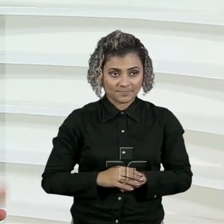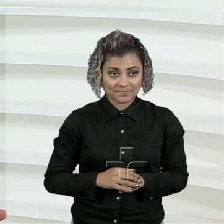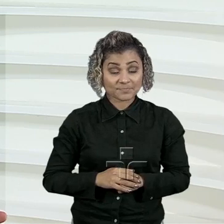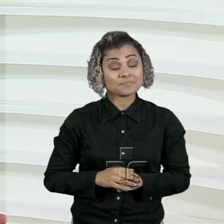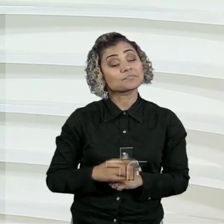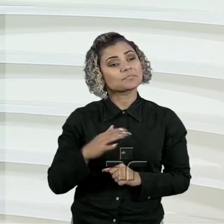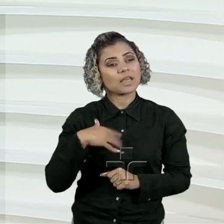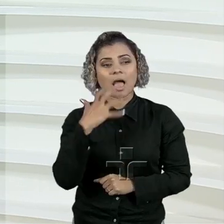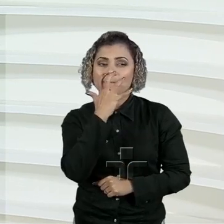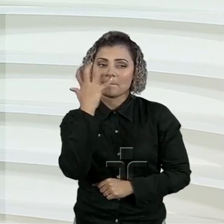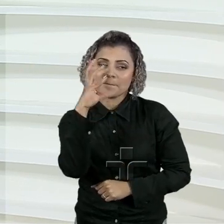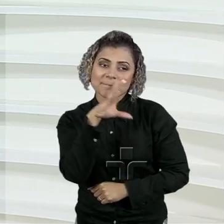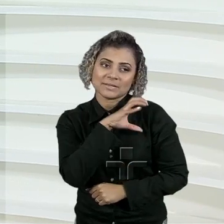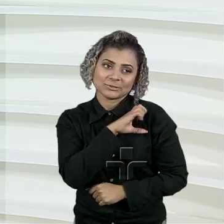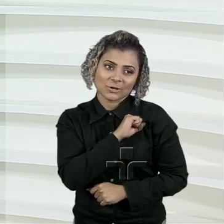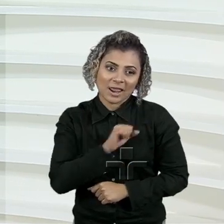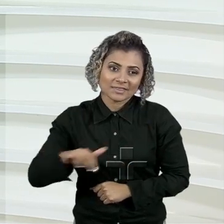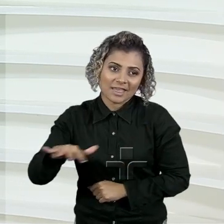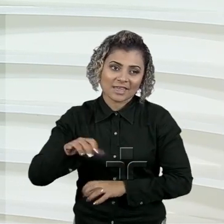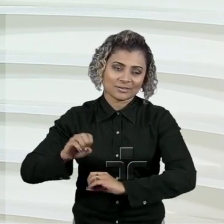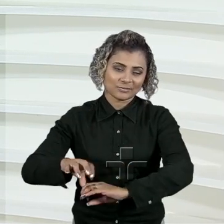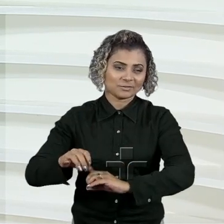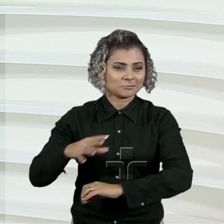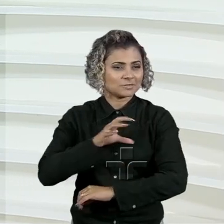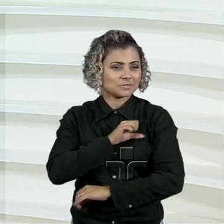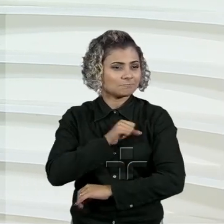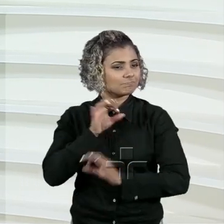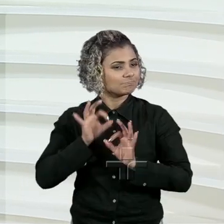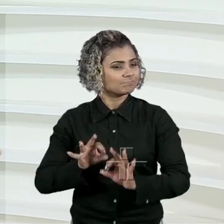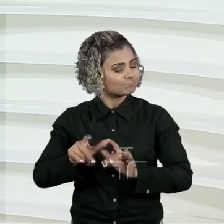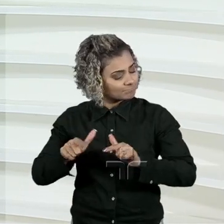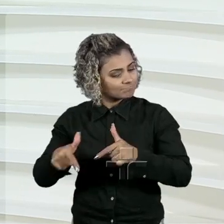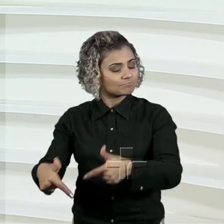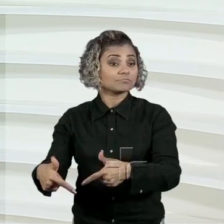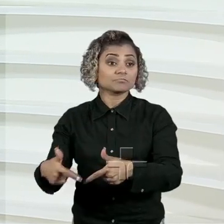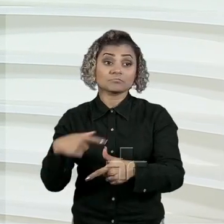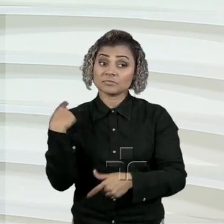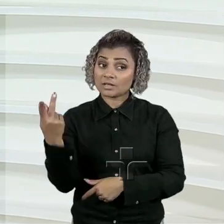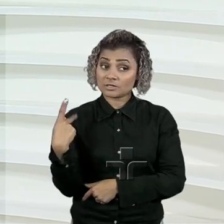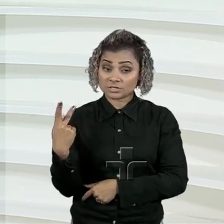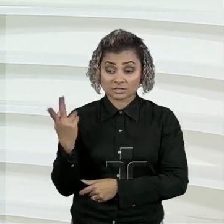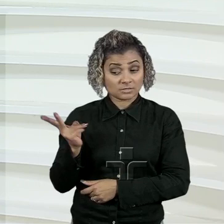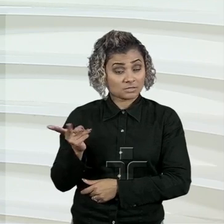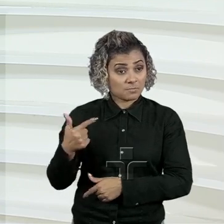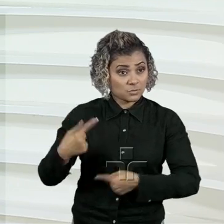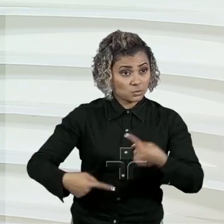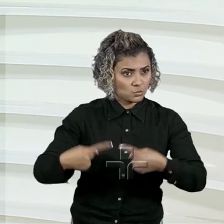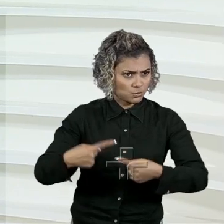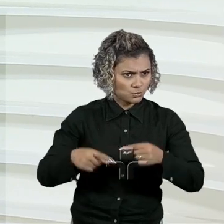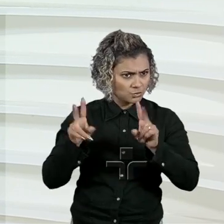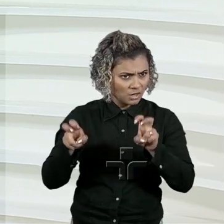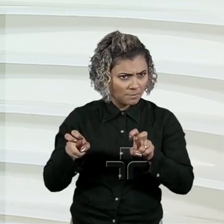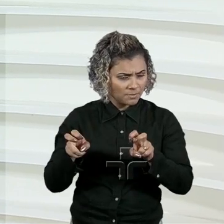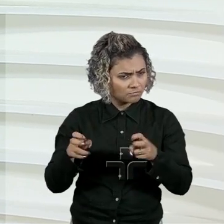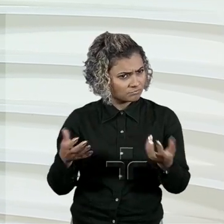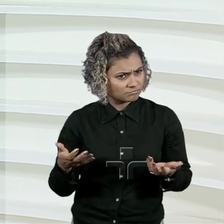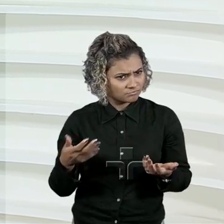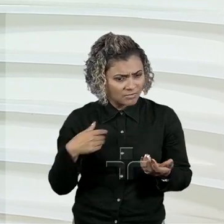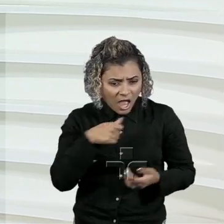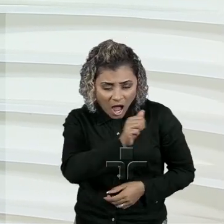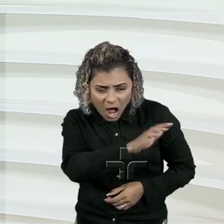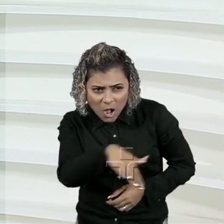é uma apaixonada também por essa área, e a gente sempre discutiu isso, né? Não dá para a gente negar para os